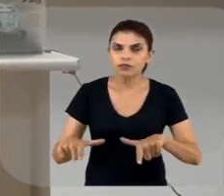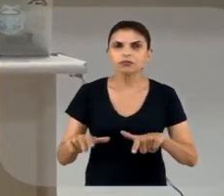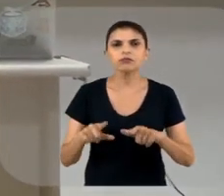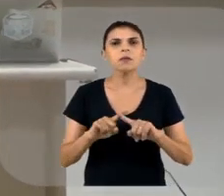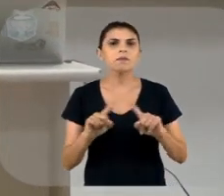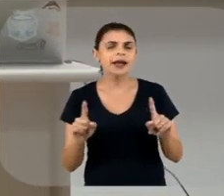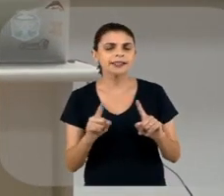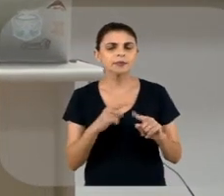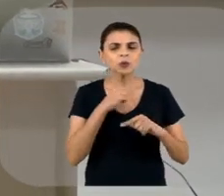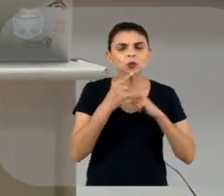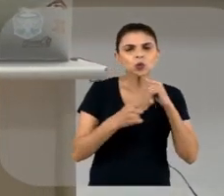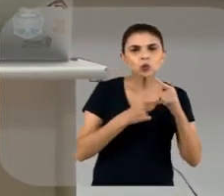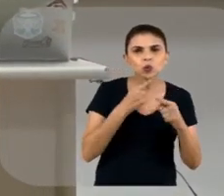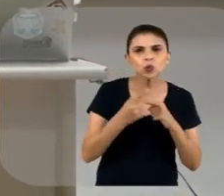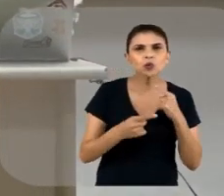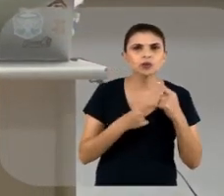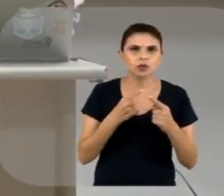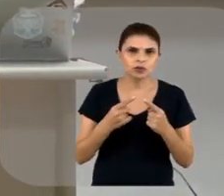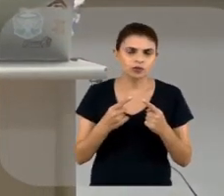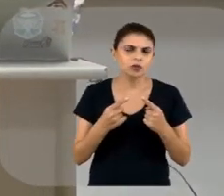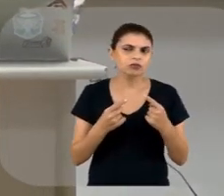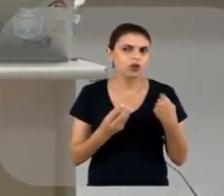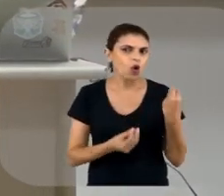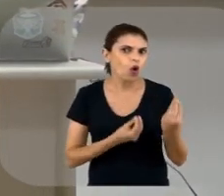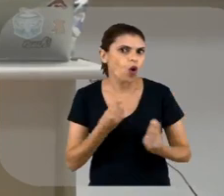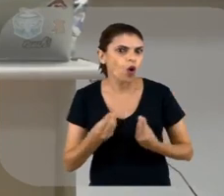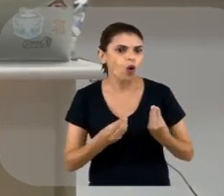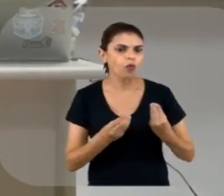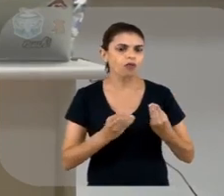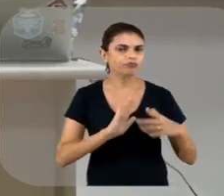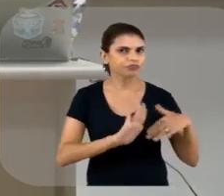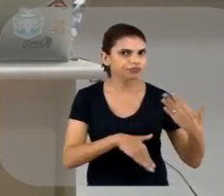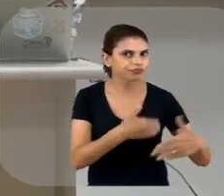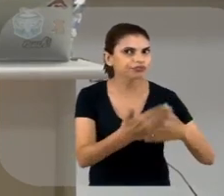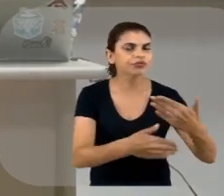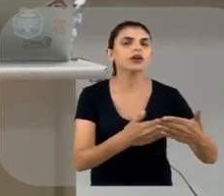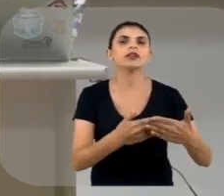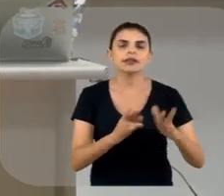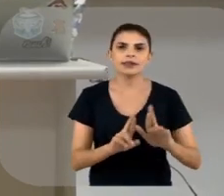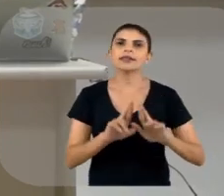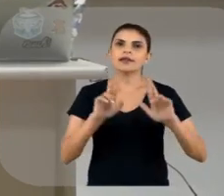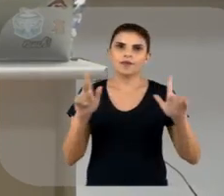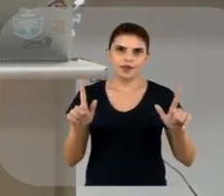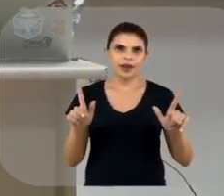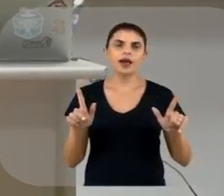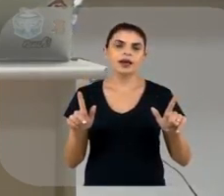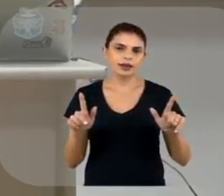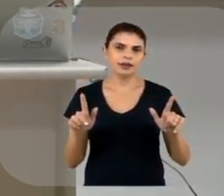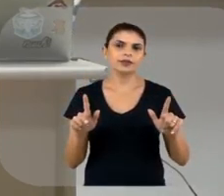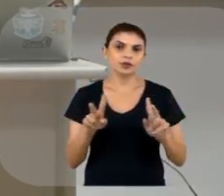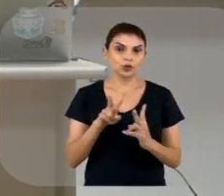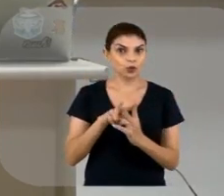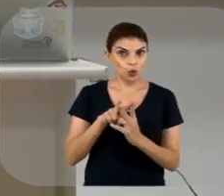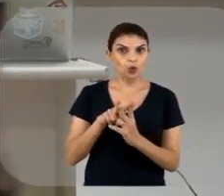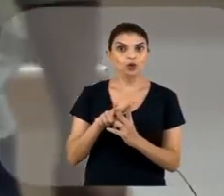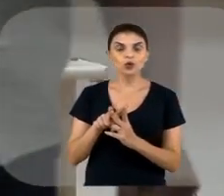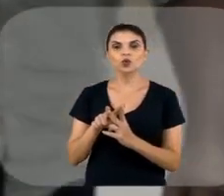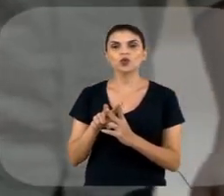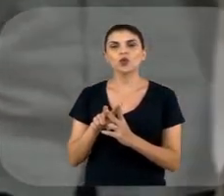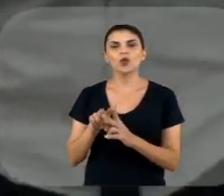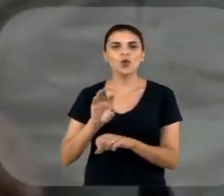acho, né, essa aqui, assim, basicamente, é a grande diferença para os outros